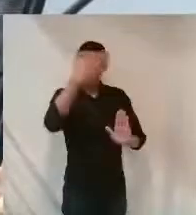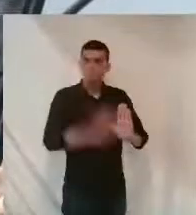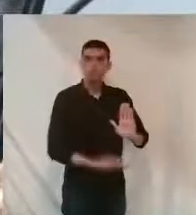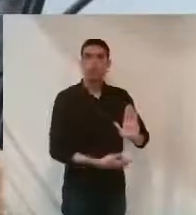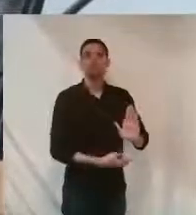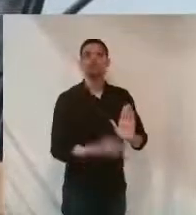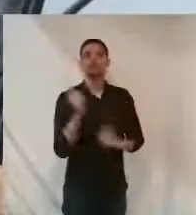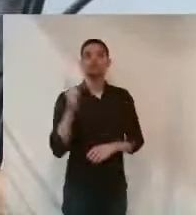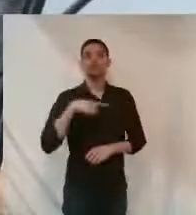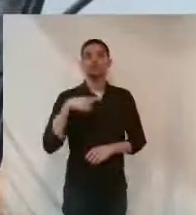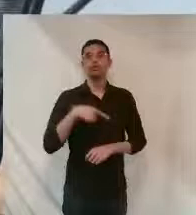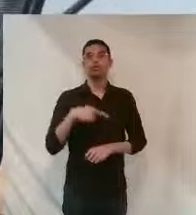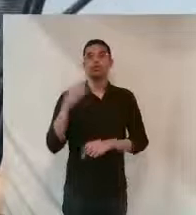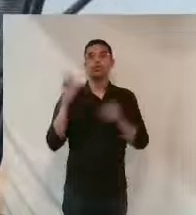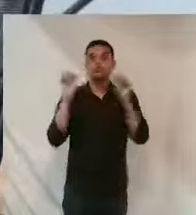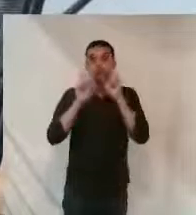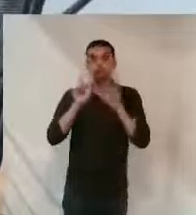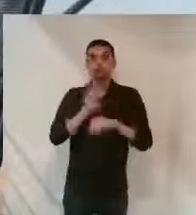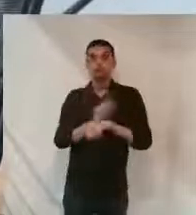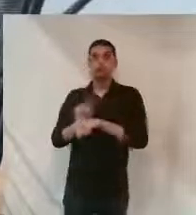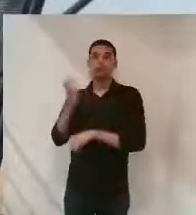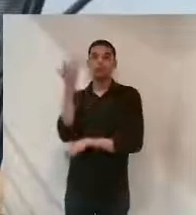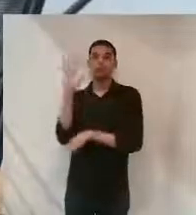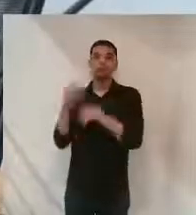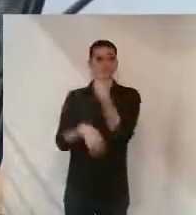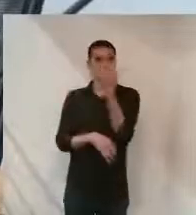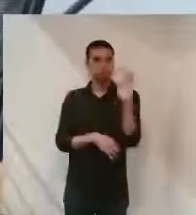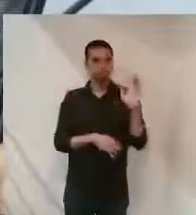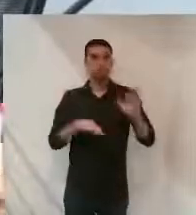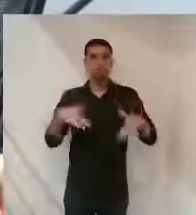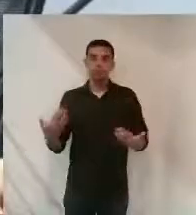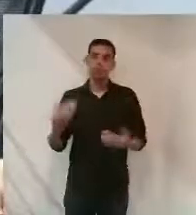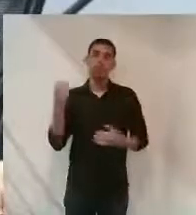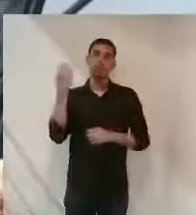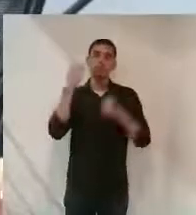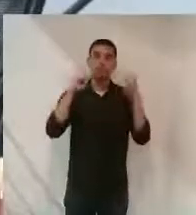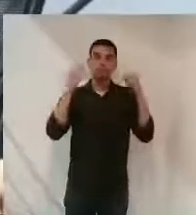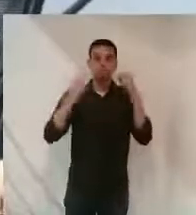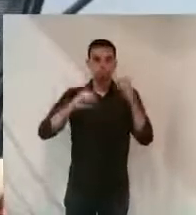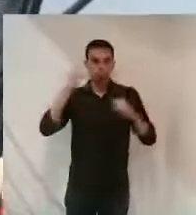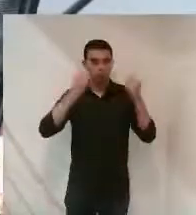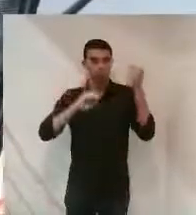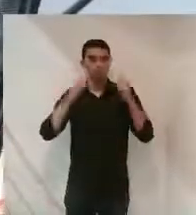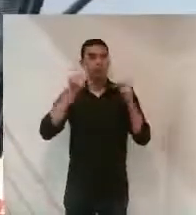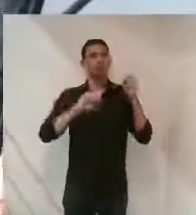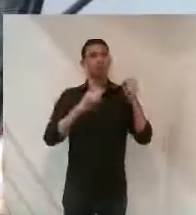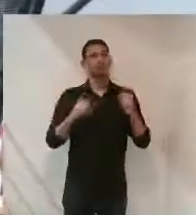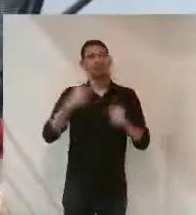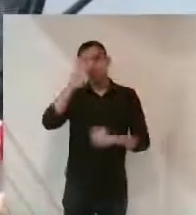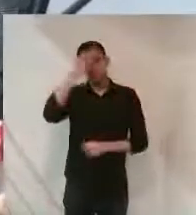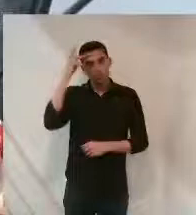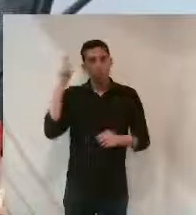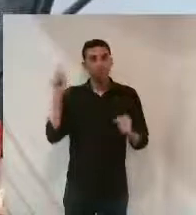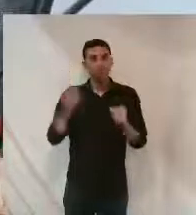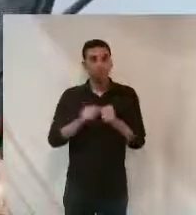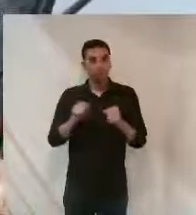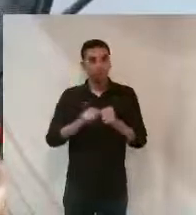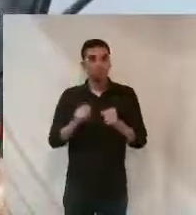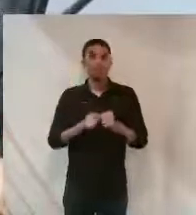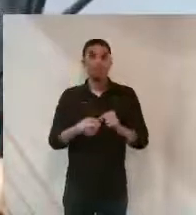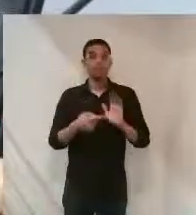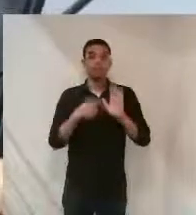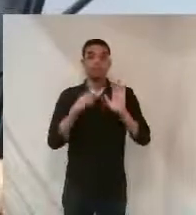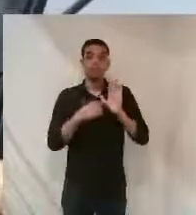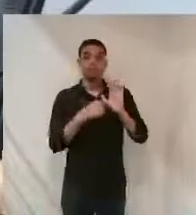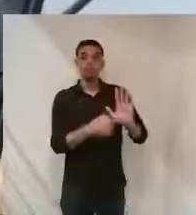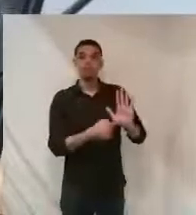uma possibilidade que a indústria, os fabricantes, os importadores, os distribuidores, os comerciantes, eles possuem para bater as suas